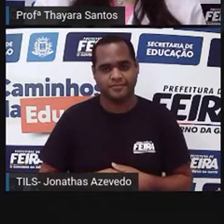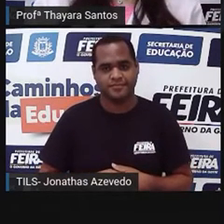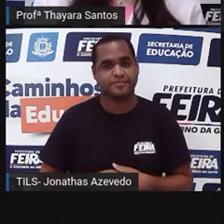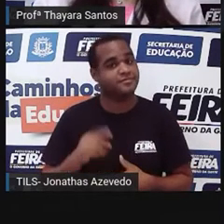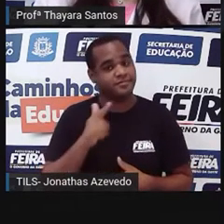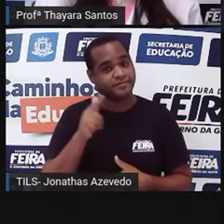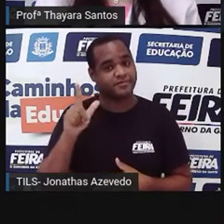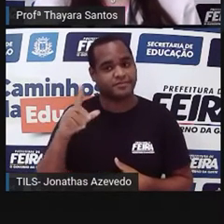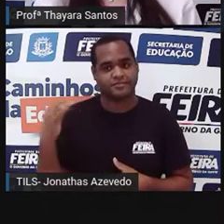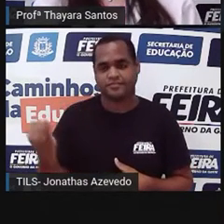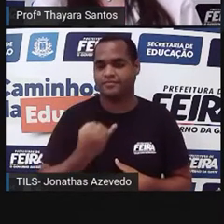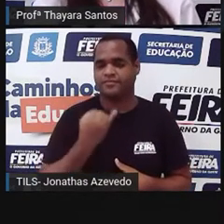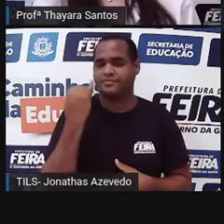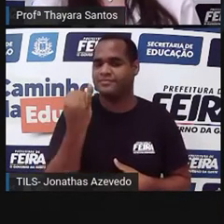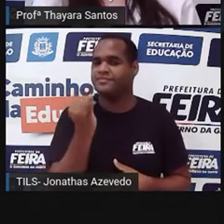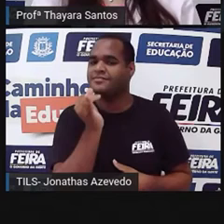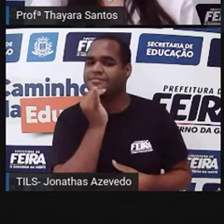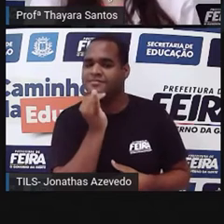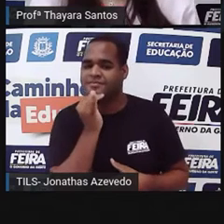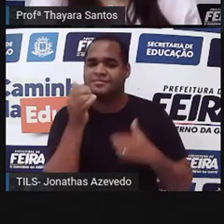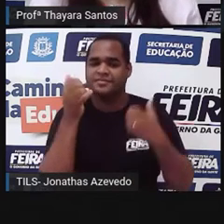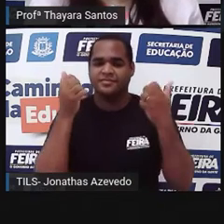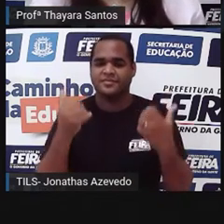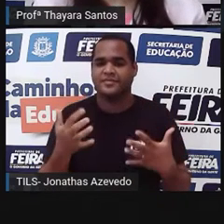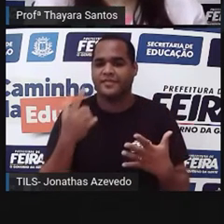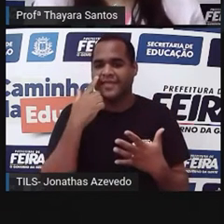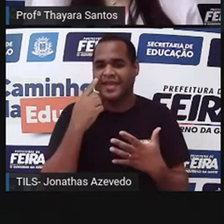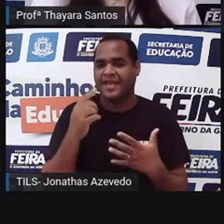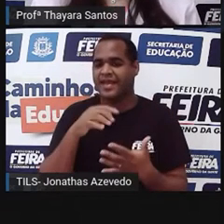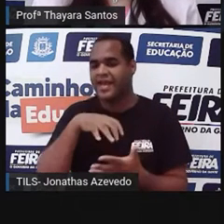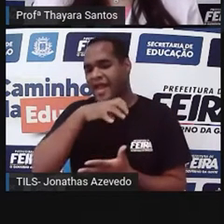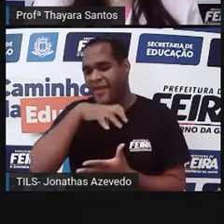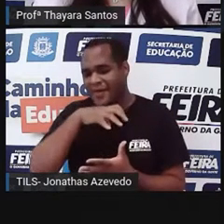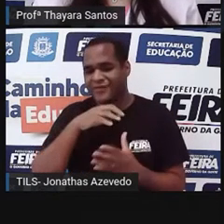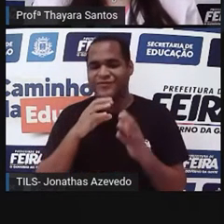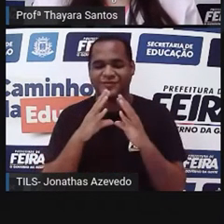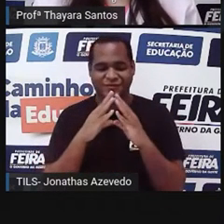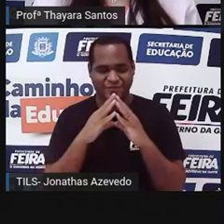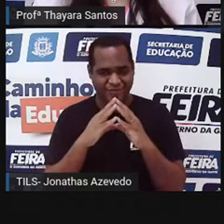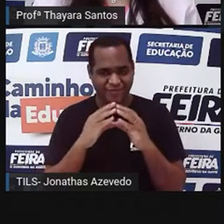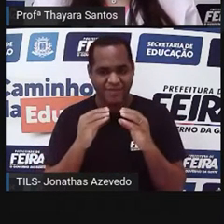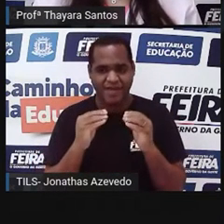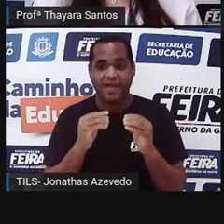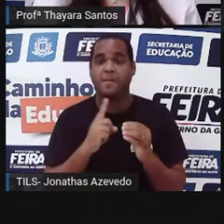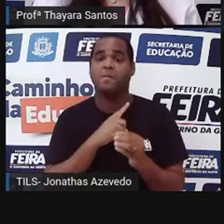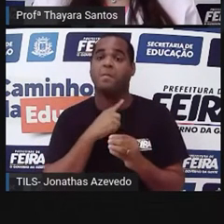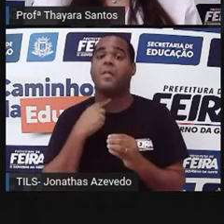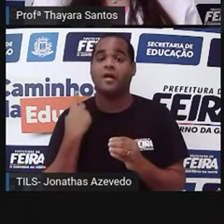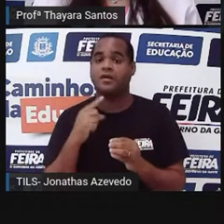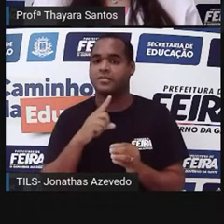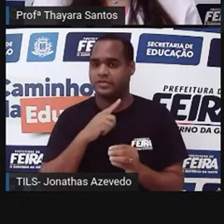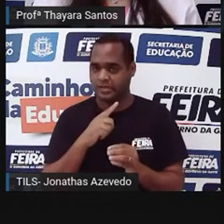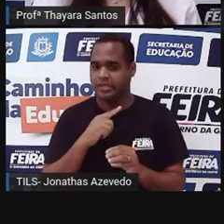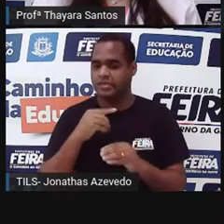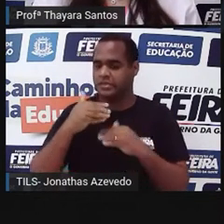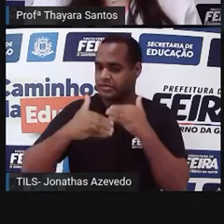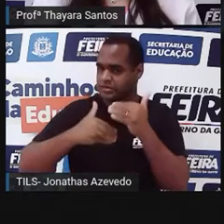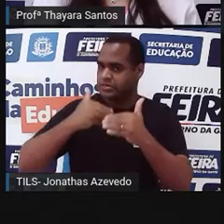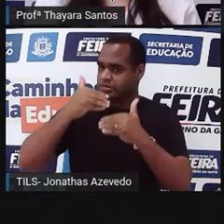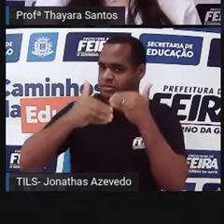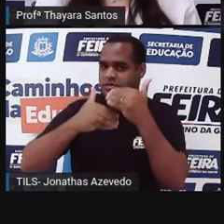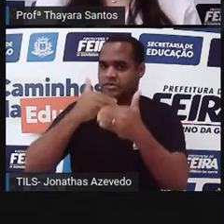Um outro exemplo que a gente também já falou, que é a decomposição da matéria orgânica. Isso é um processo